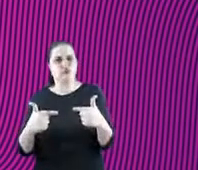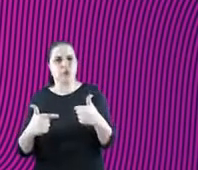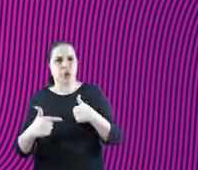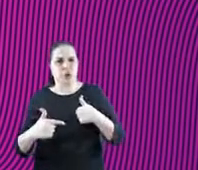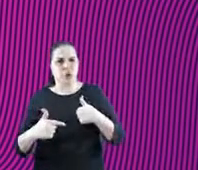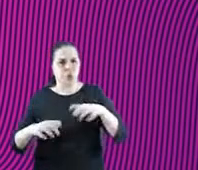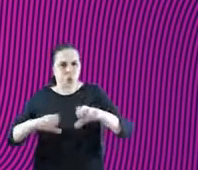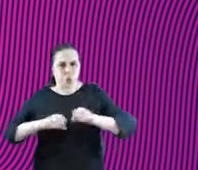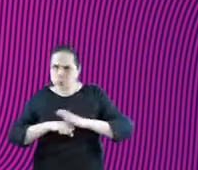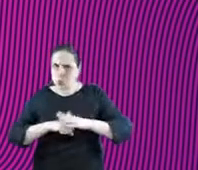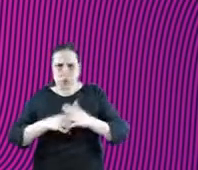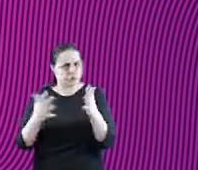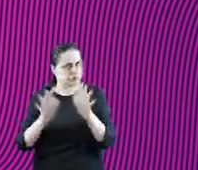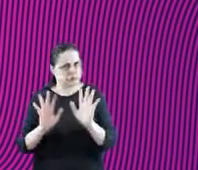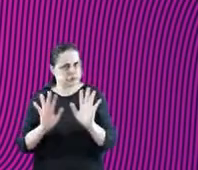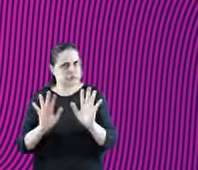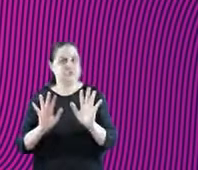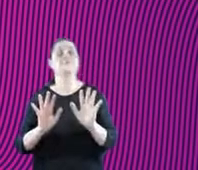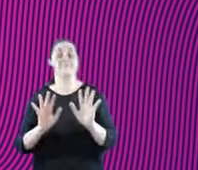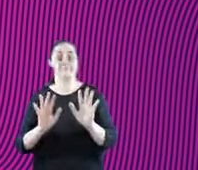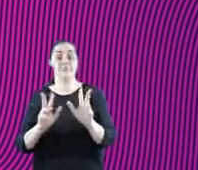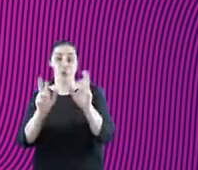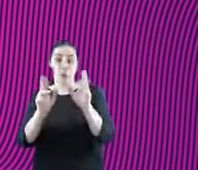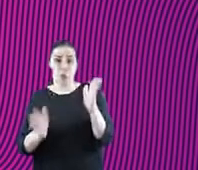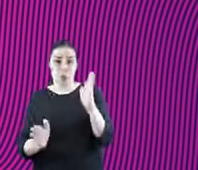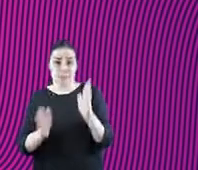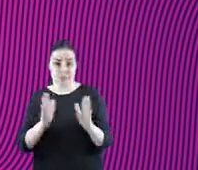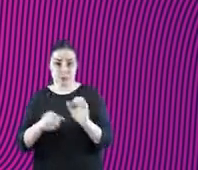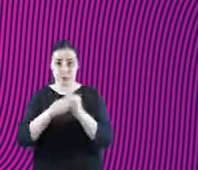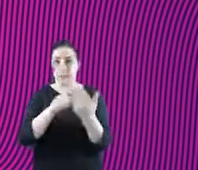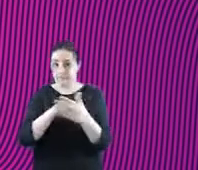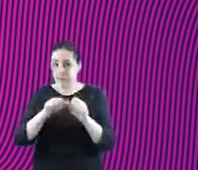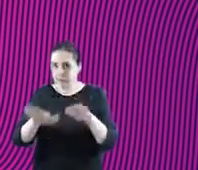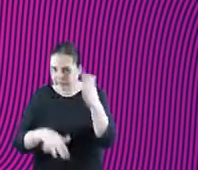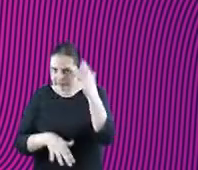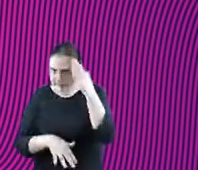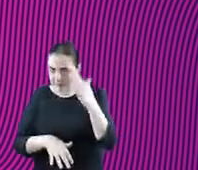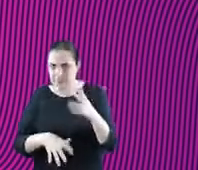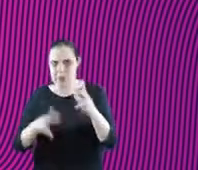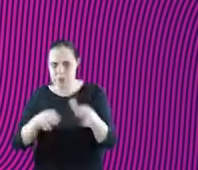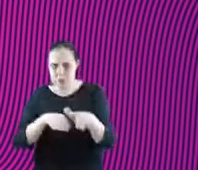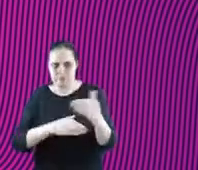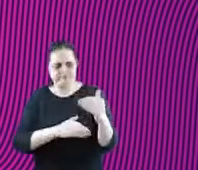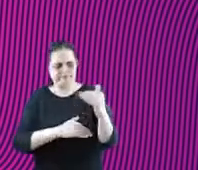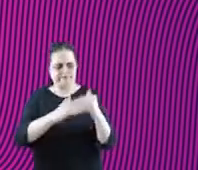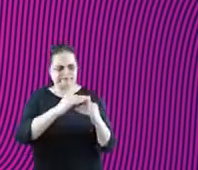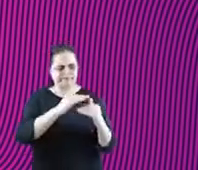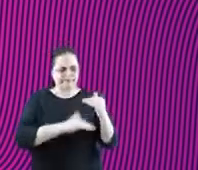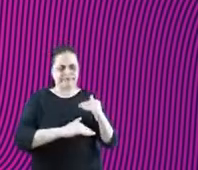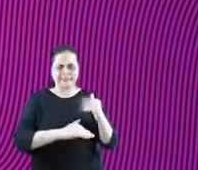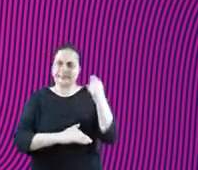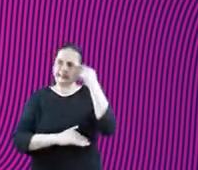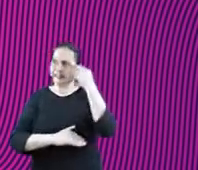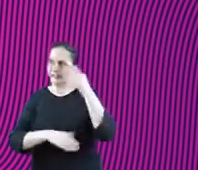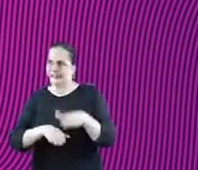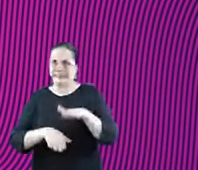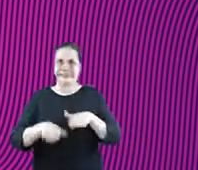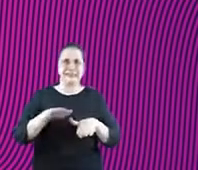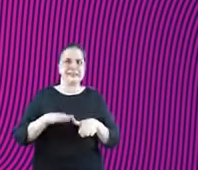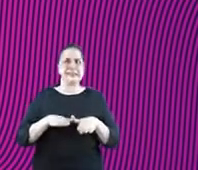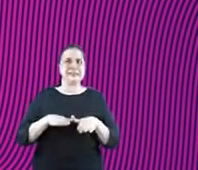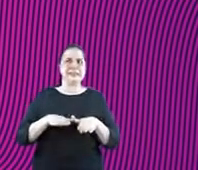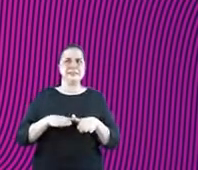que a gente fez? A gente deu 2 passos para trás, para dar 5 para frente, para ter um entendimento do que é a doença.